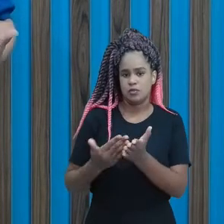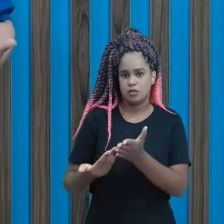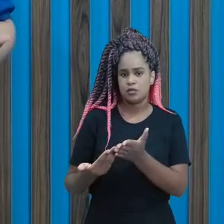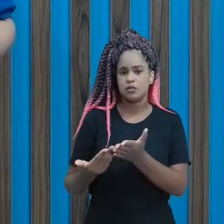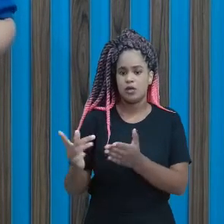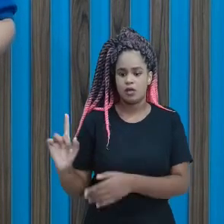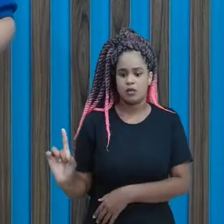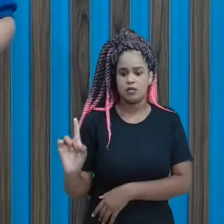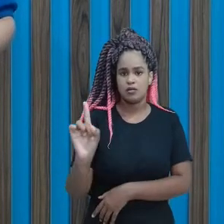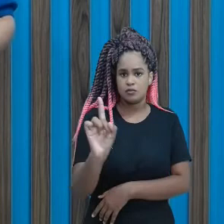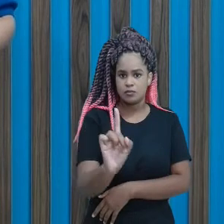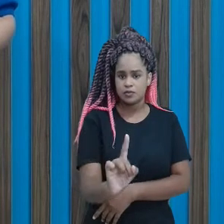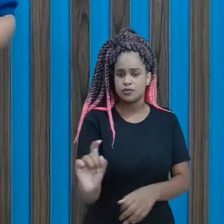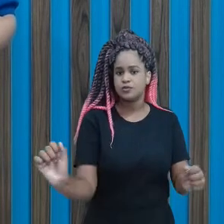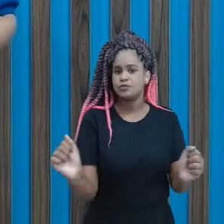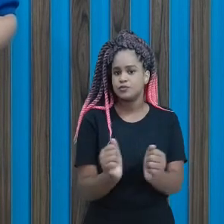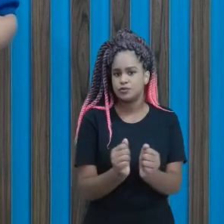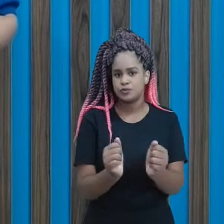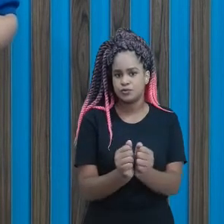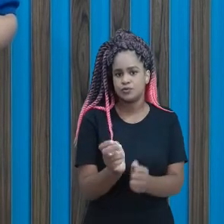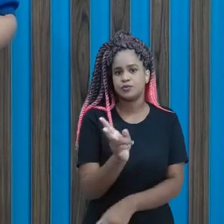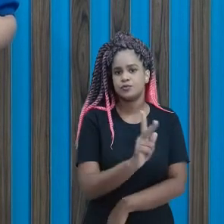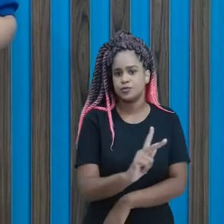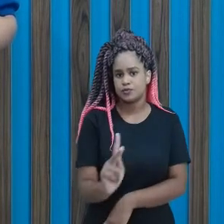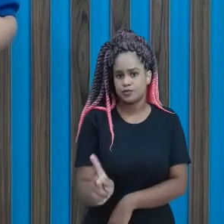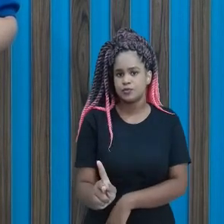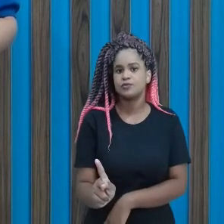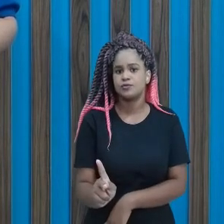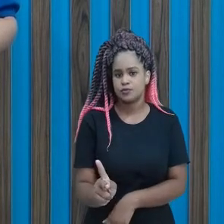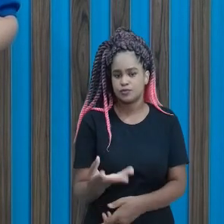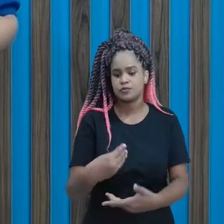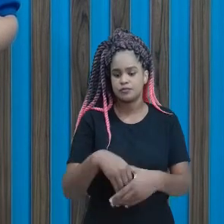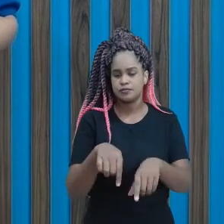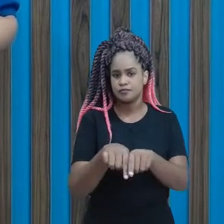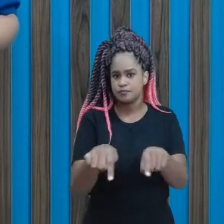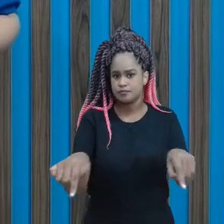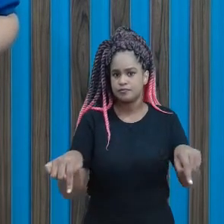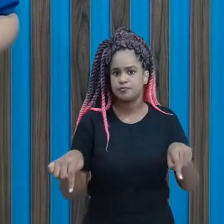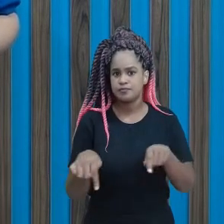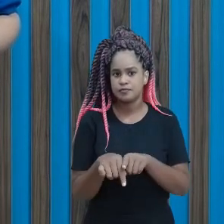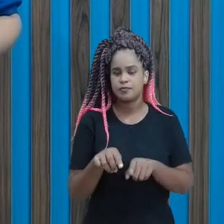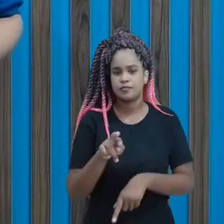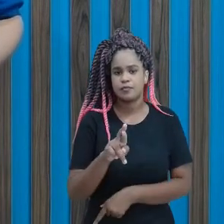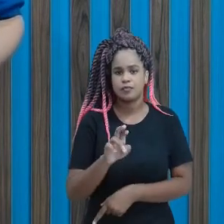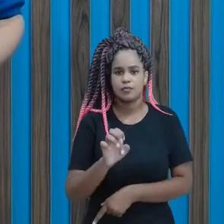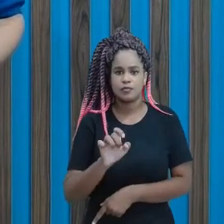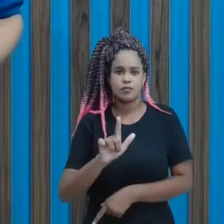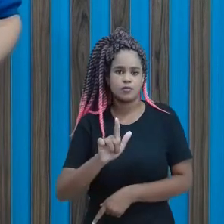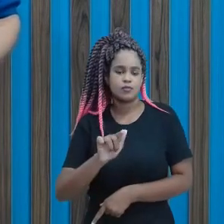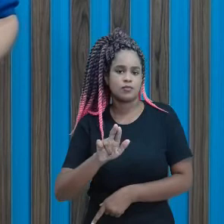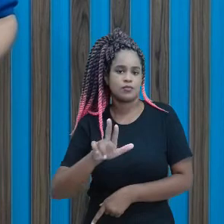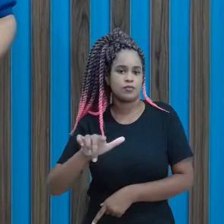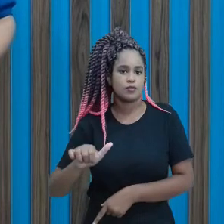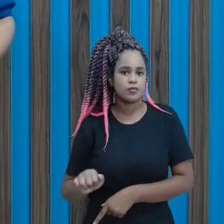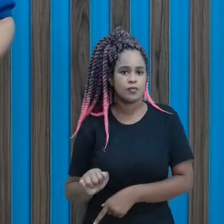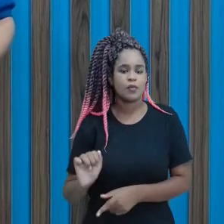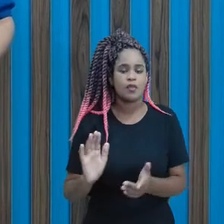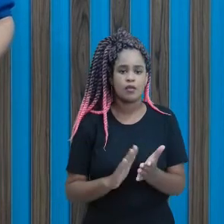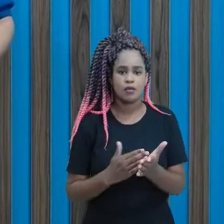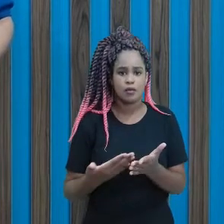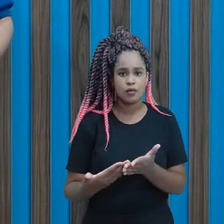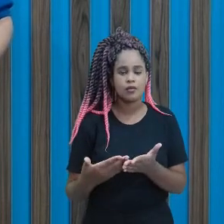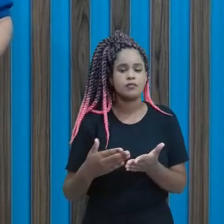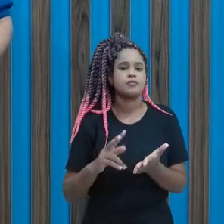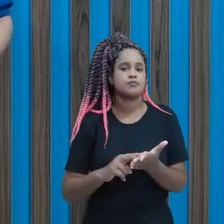ele esteja ali junto com o professor da sala regular. Não é? Esse intérprete tem um papel fundamental,